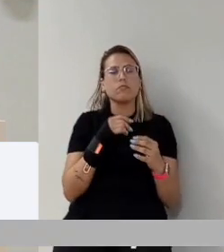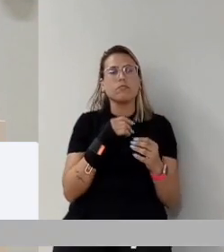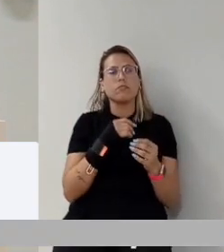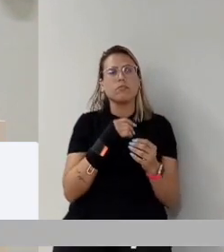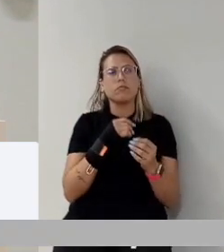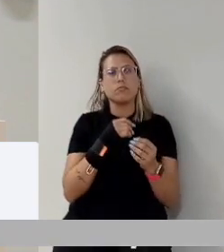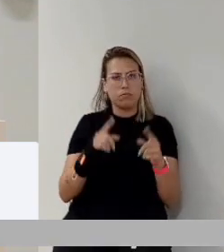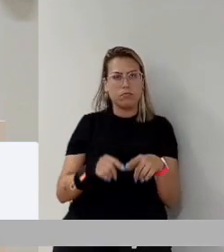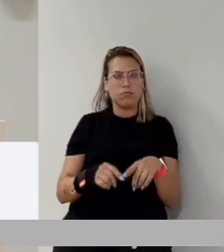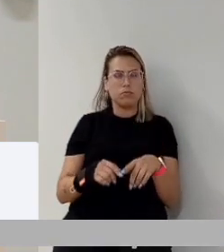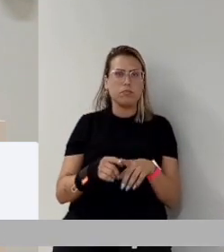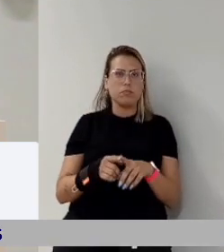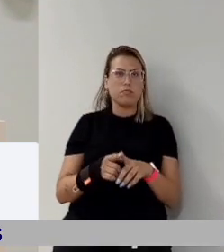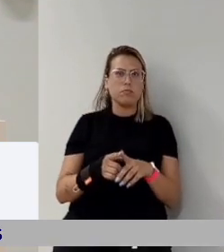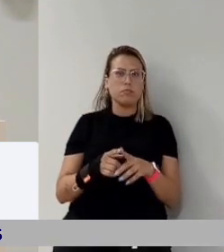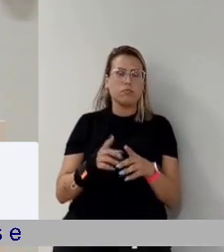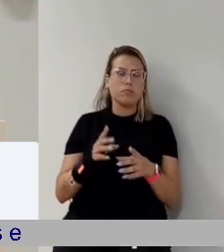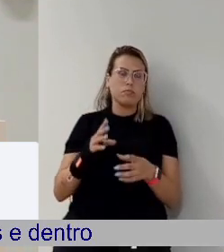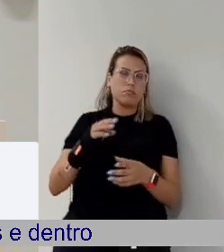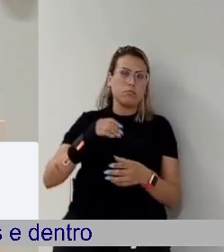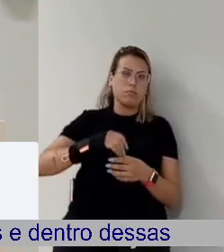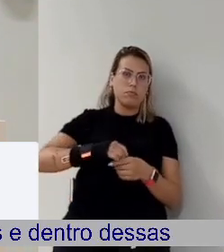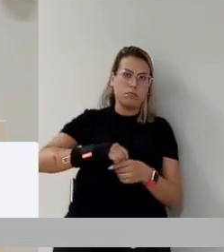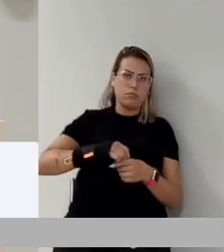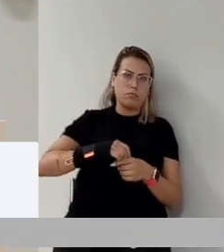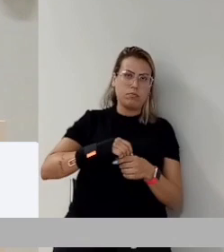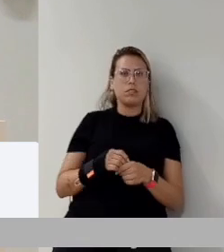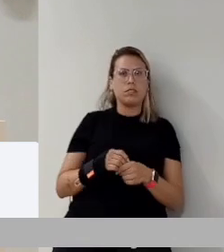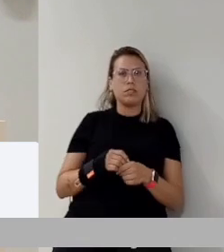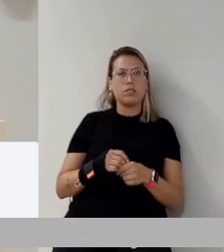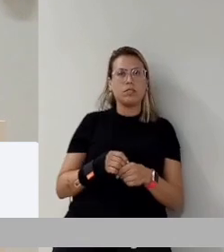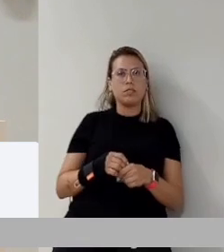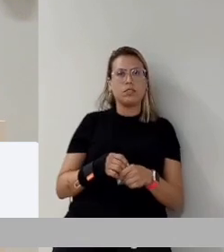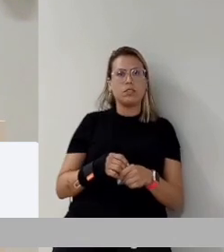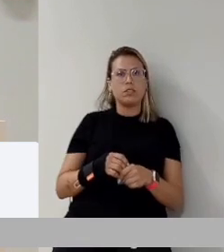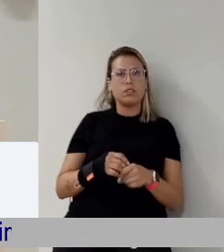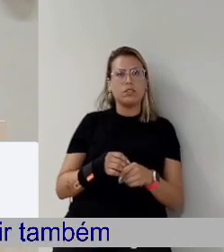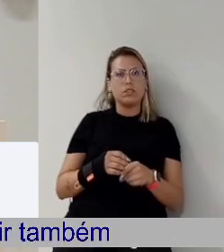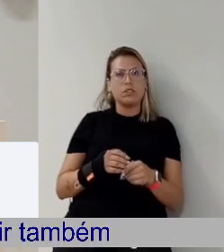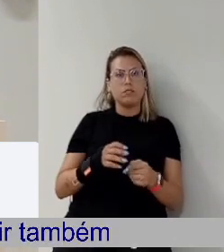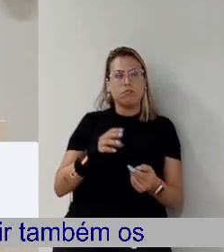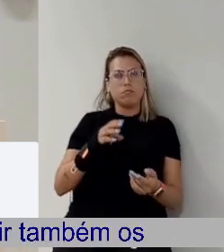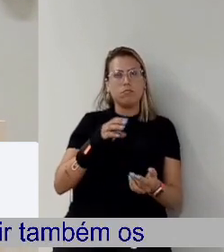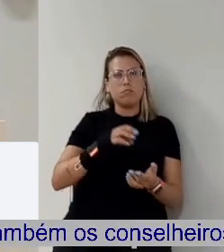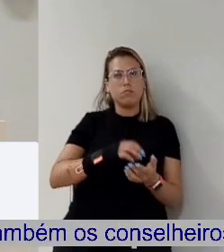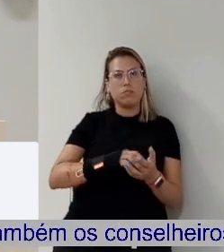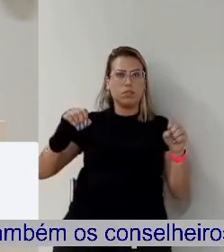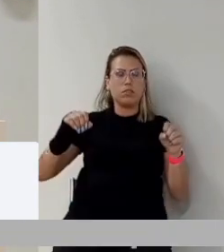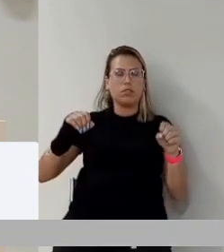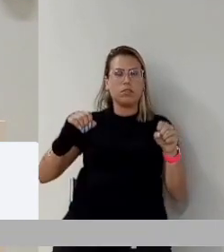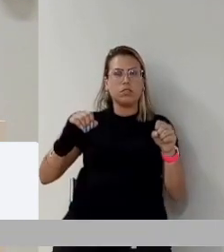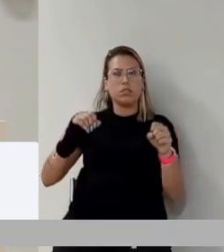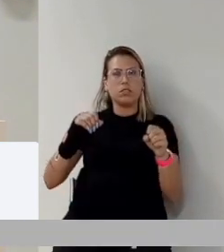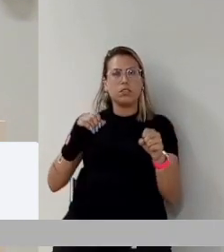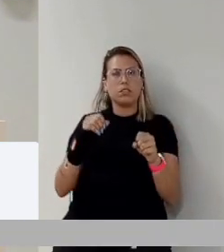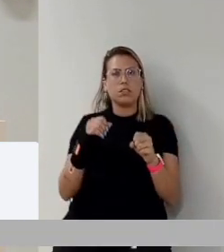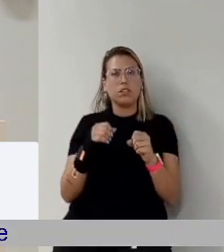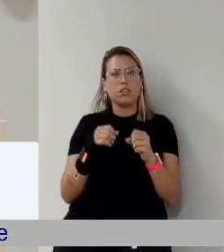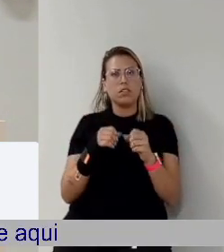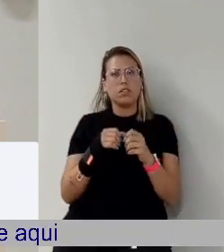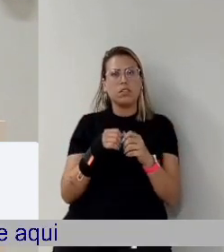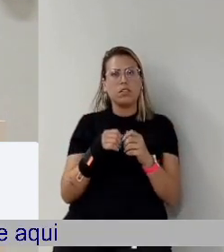demais categorias e dentro dessas categorias também vai se inserir também os conselheiros tutelares que tiveram recentemente aqui